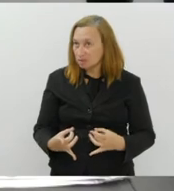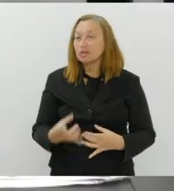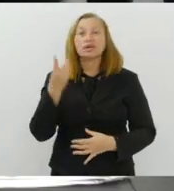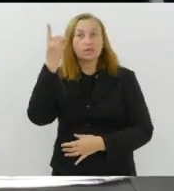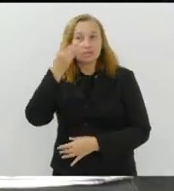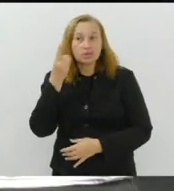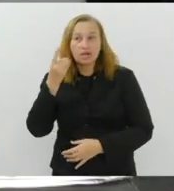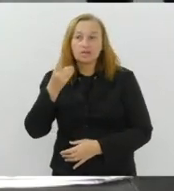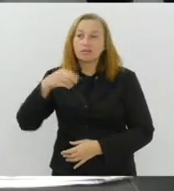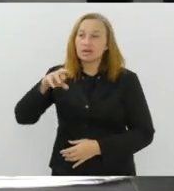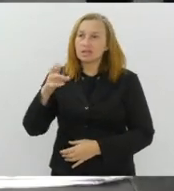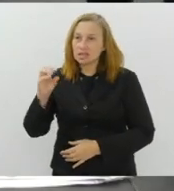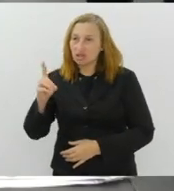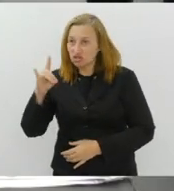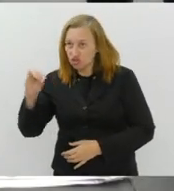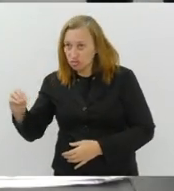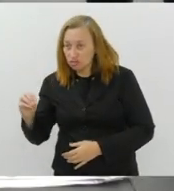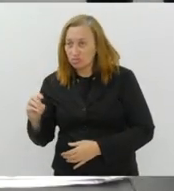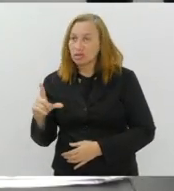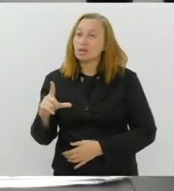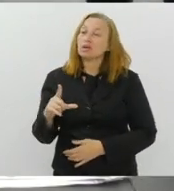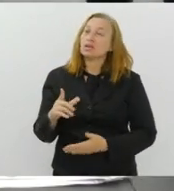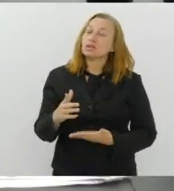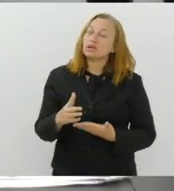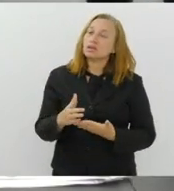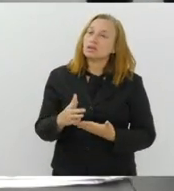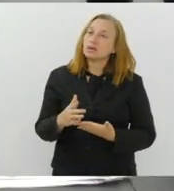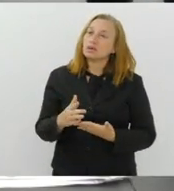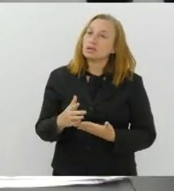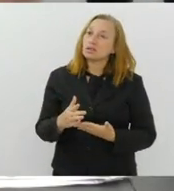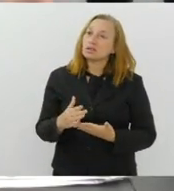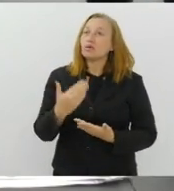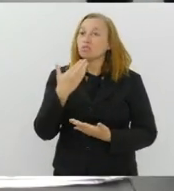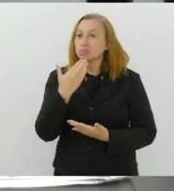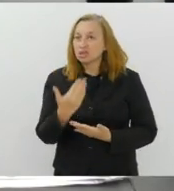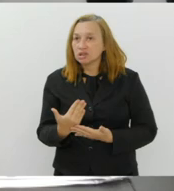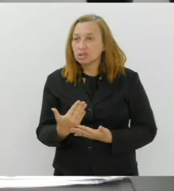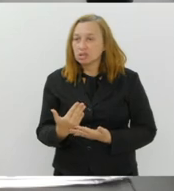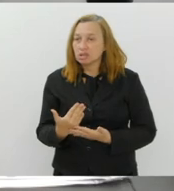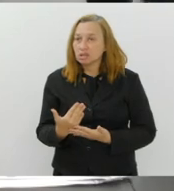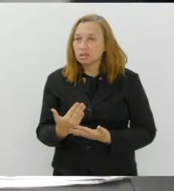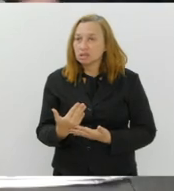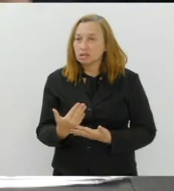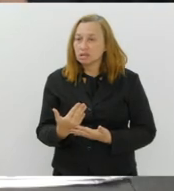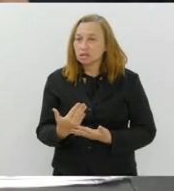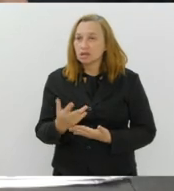deputado Marcelo Dino, para que haja, e vamos solicitar